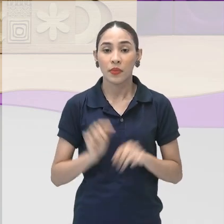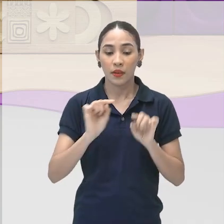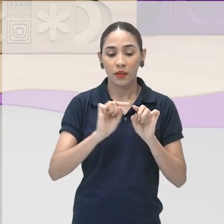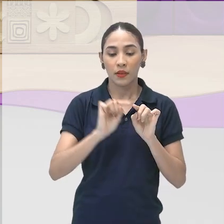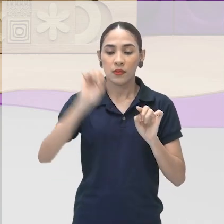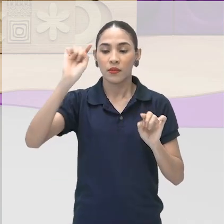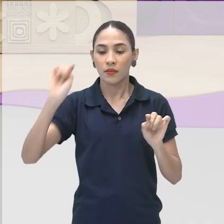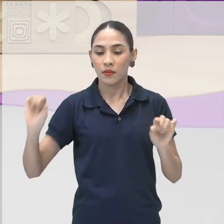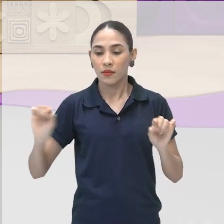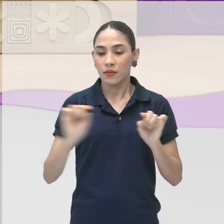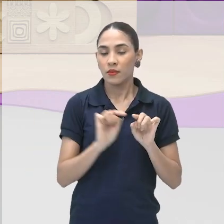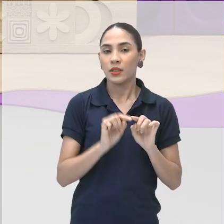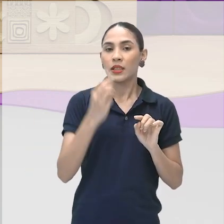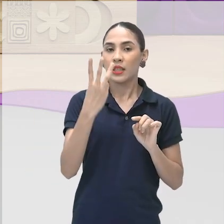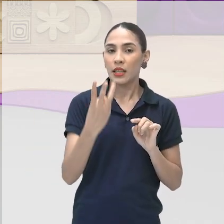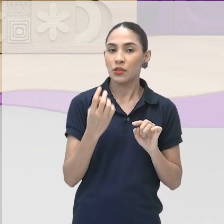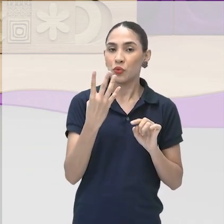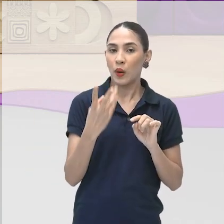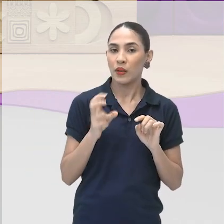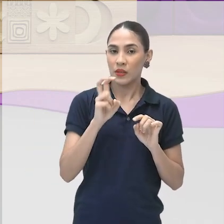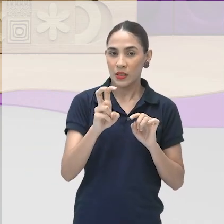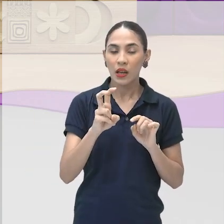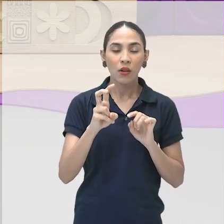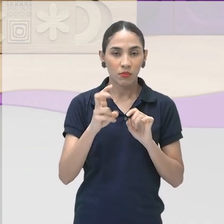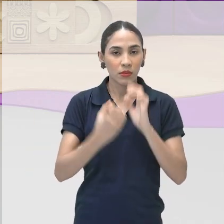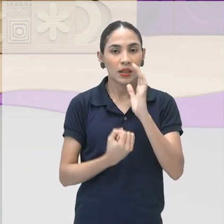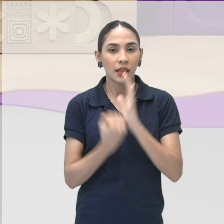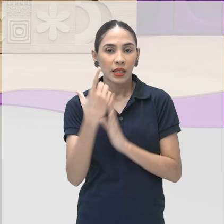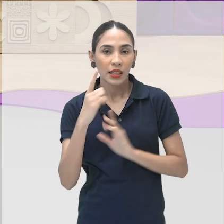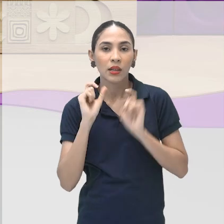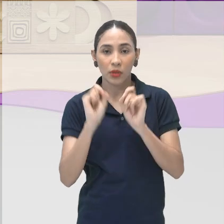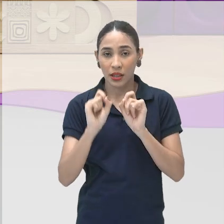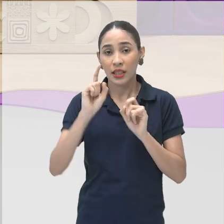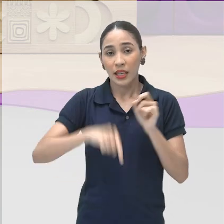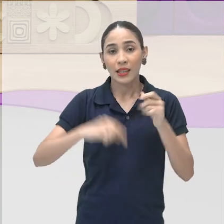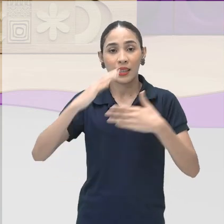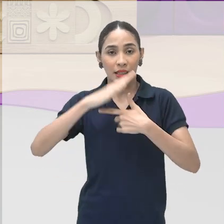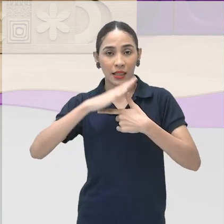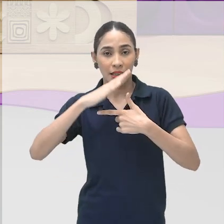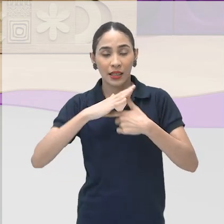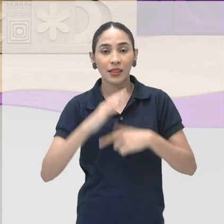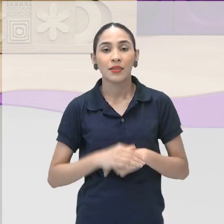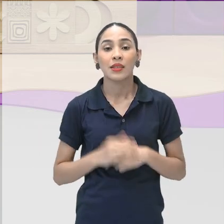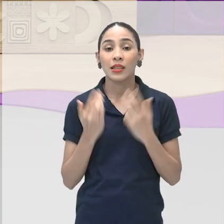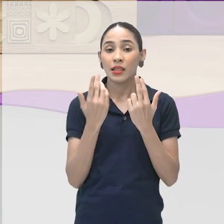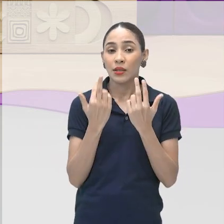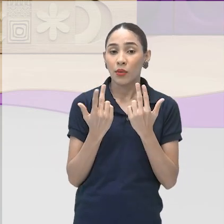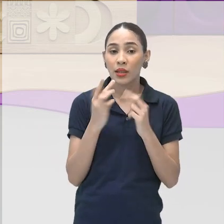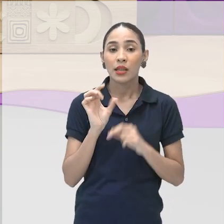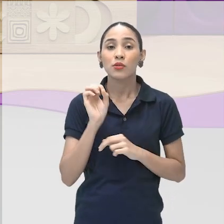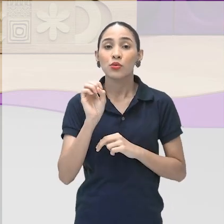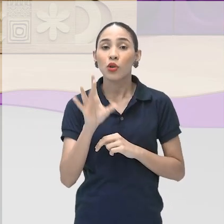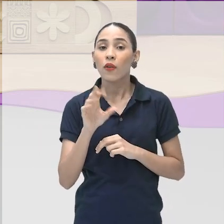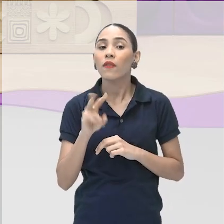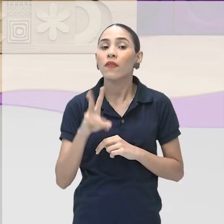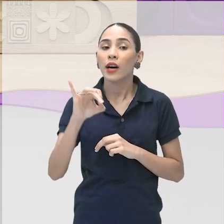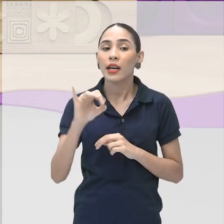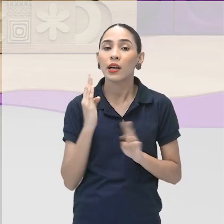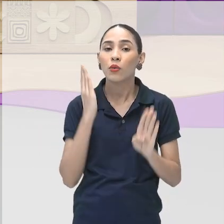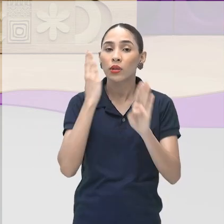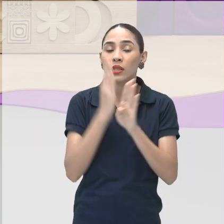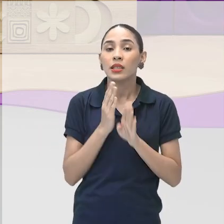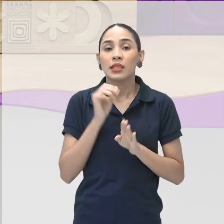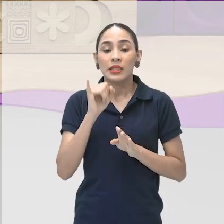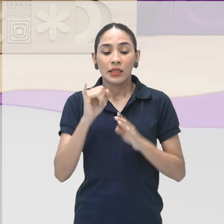caso 3, o 4, o 5, eles formam um triângulo que é retângulo. Essa igualdade só vai acontecer quando